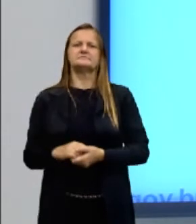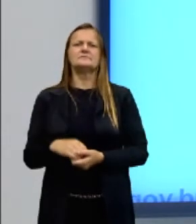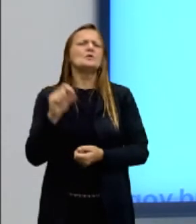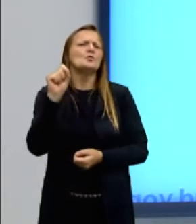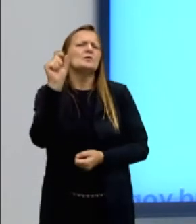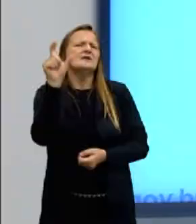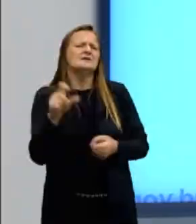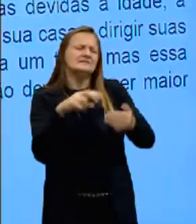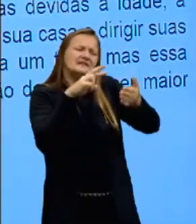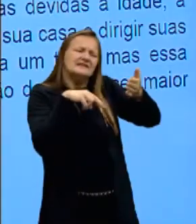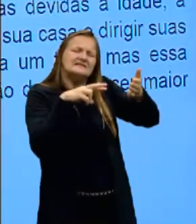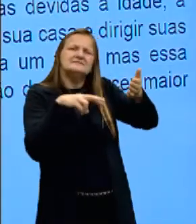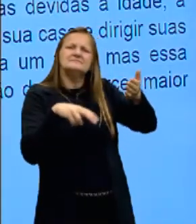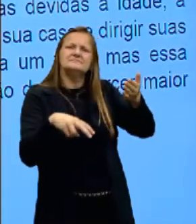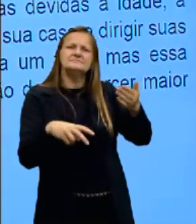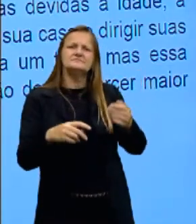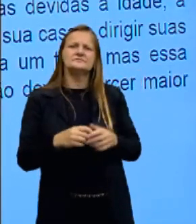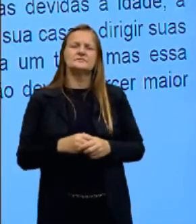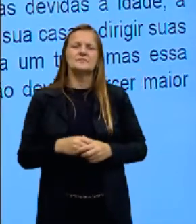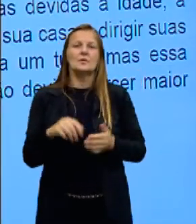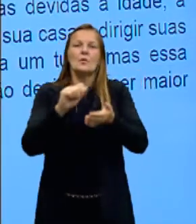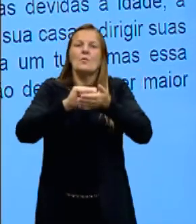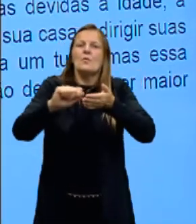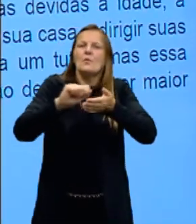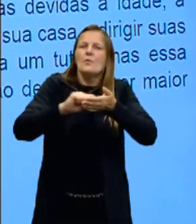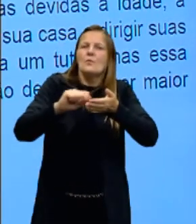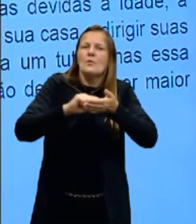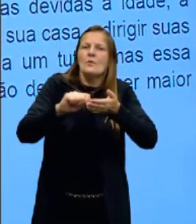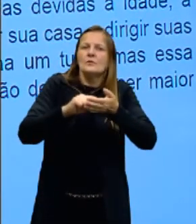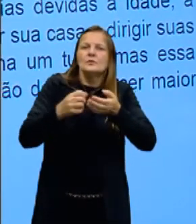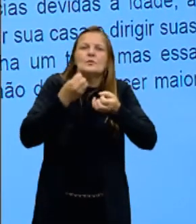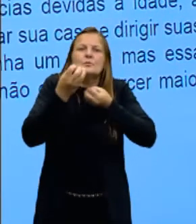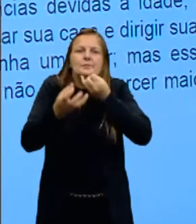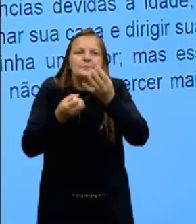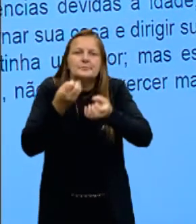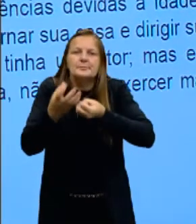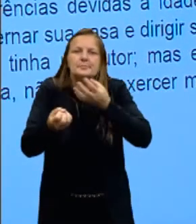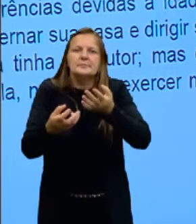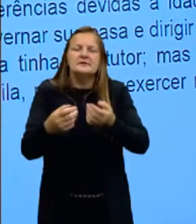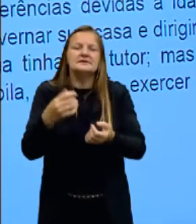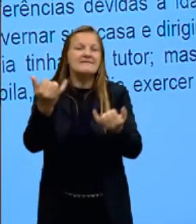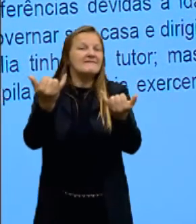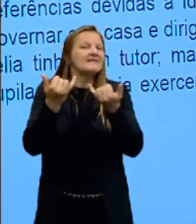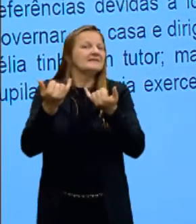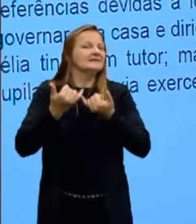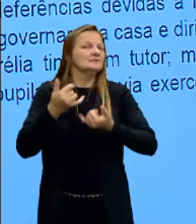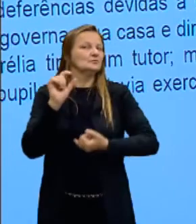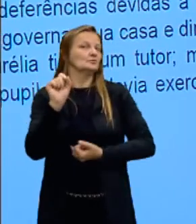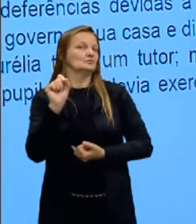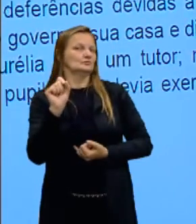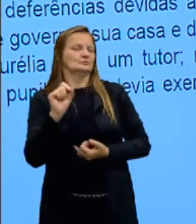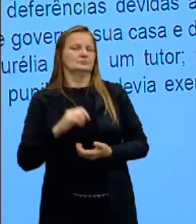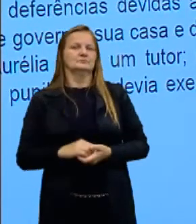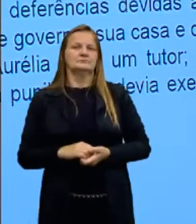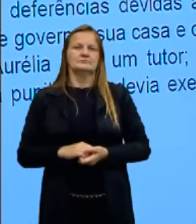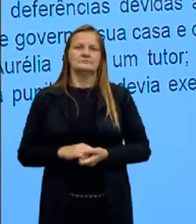leitura que eu fiz aqui gente que o autor o narrador do livro ele está nos dizendo